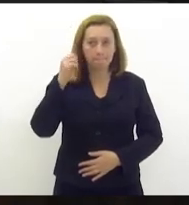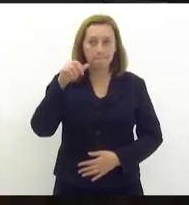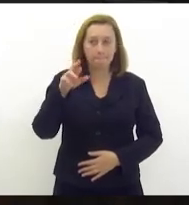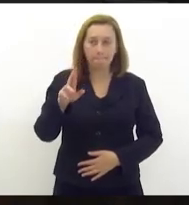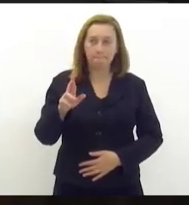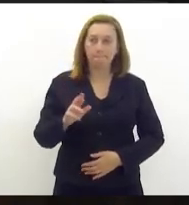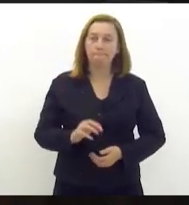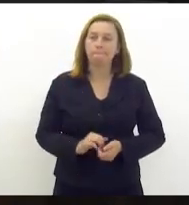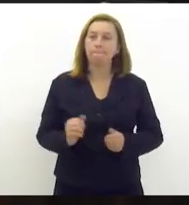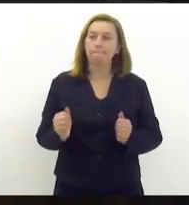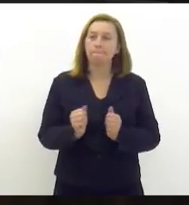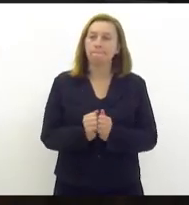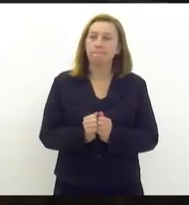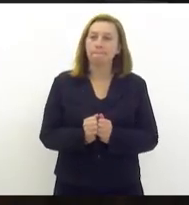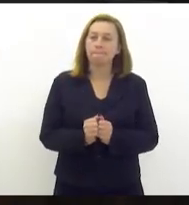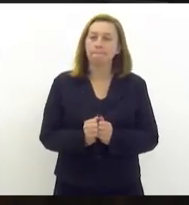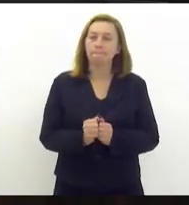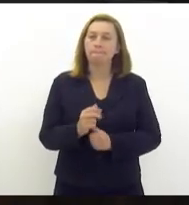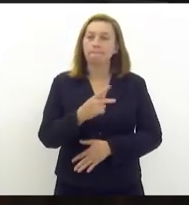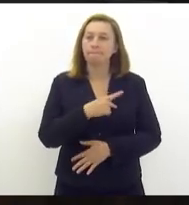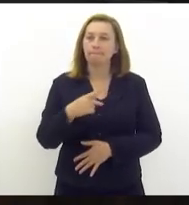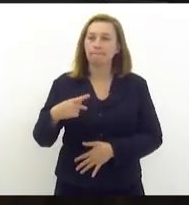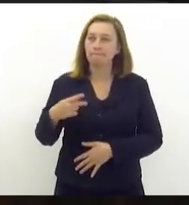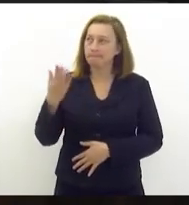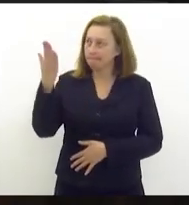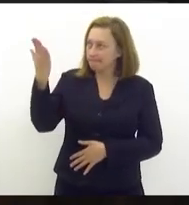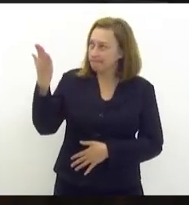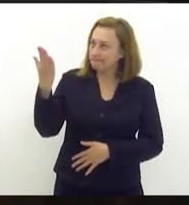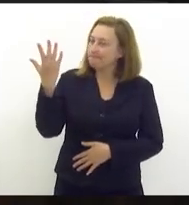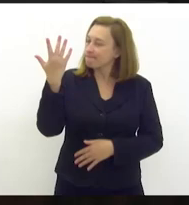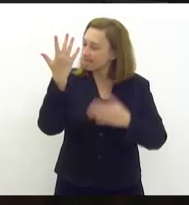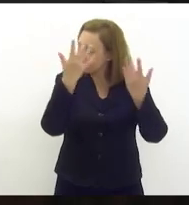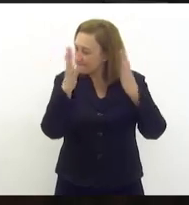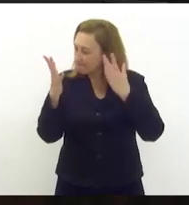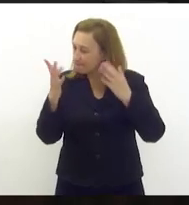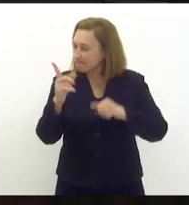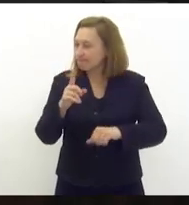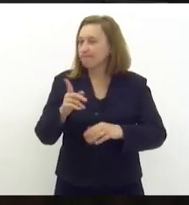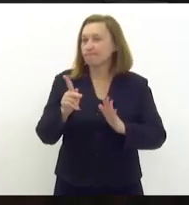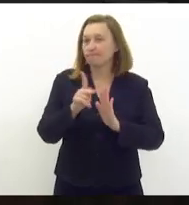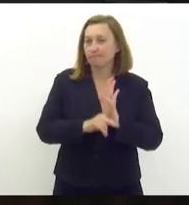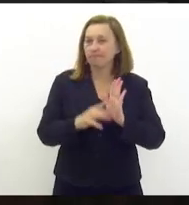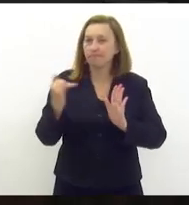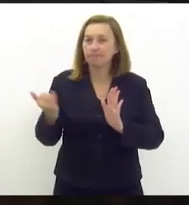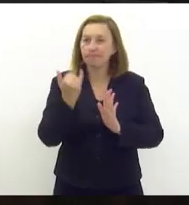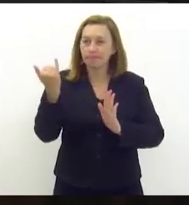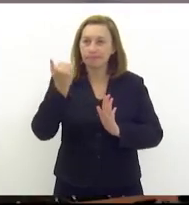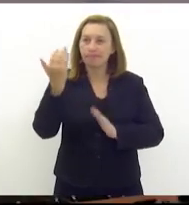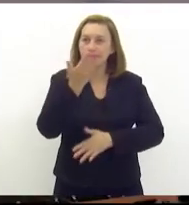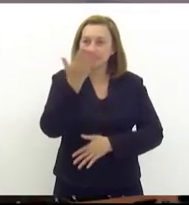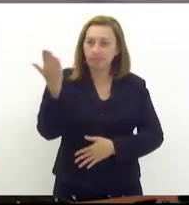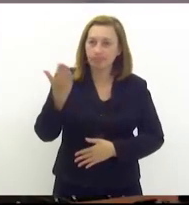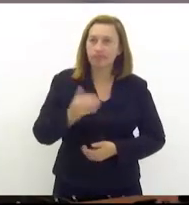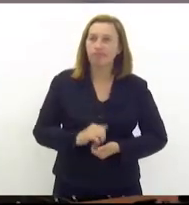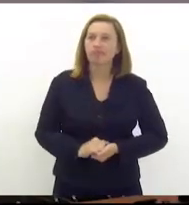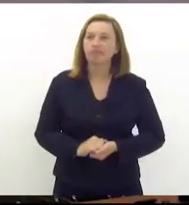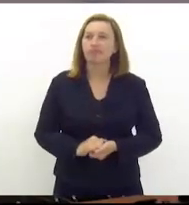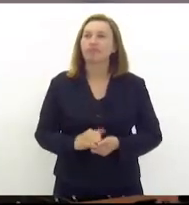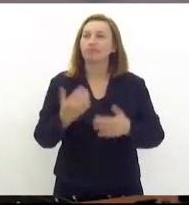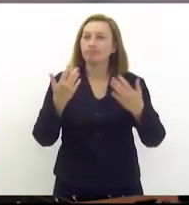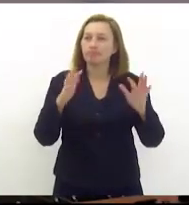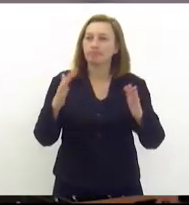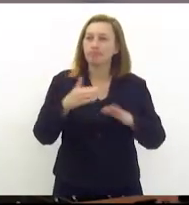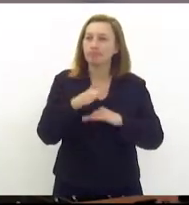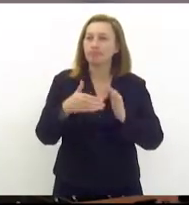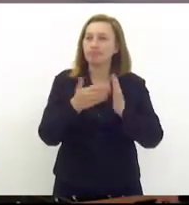tá aqui junto com os nossos pastores aqui prestigiando esse projeto tão importante para vocês tá parabéns